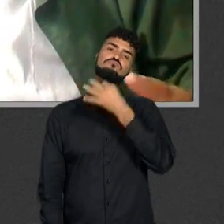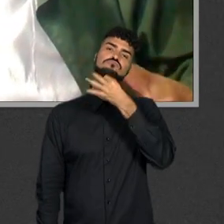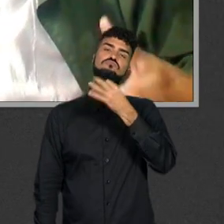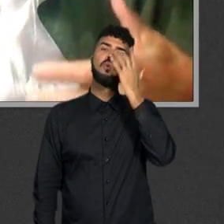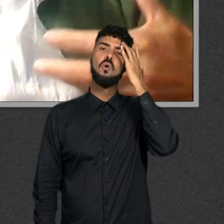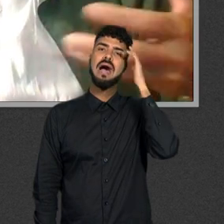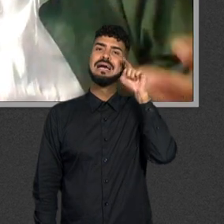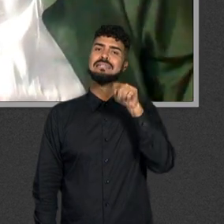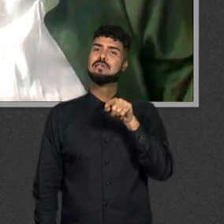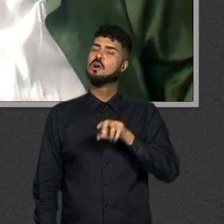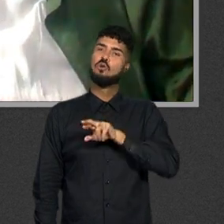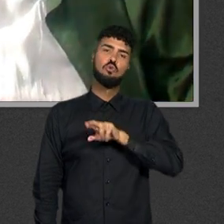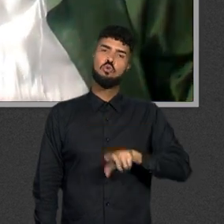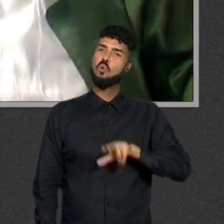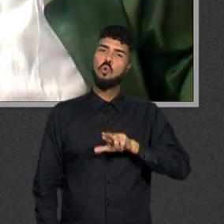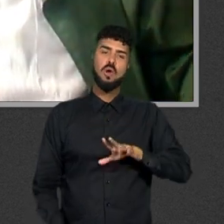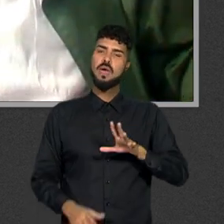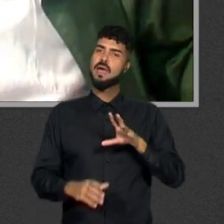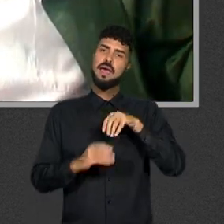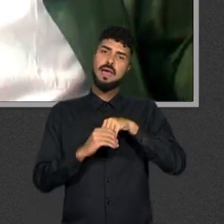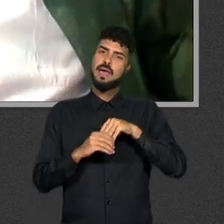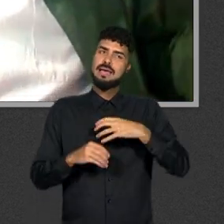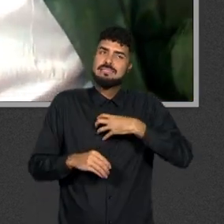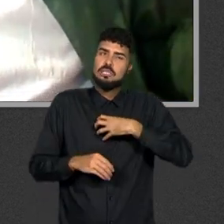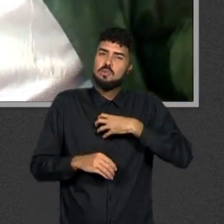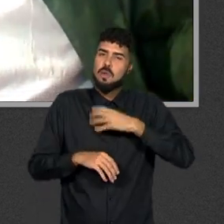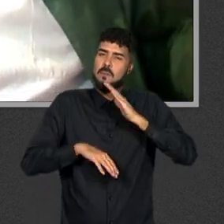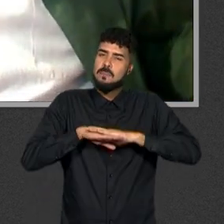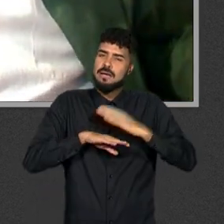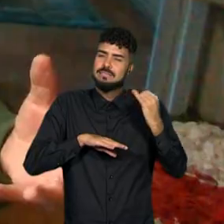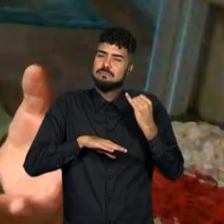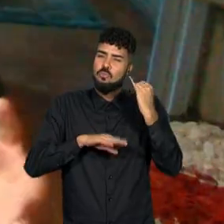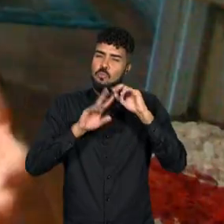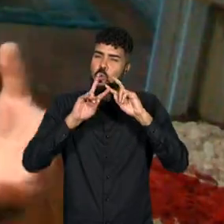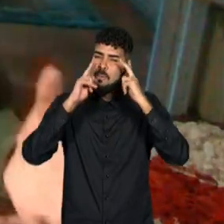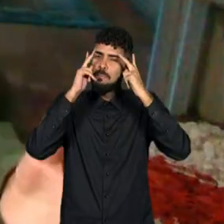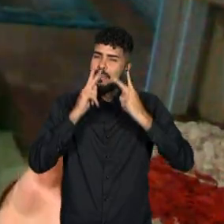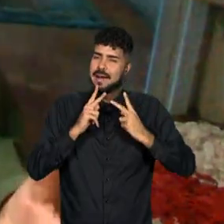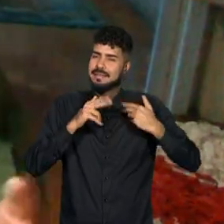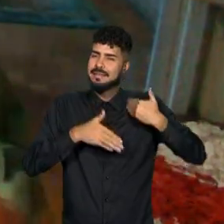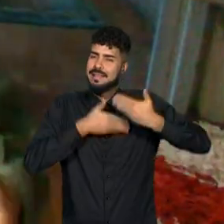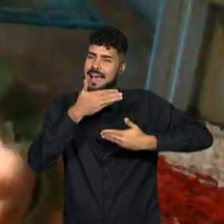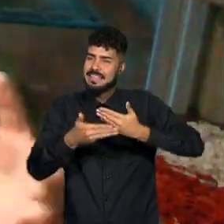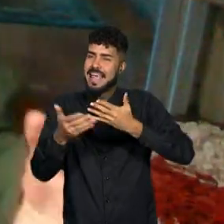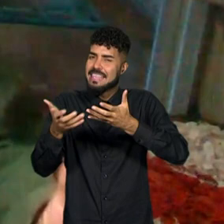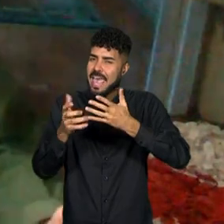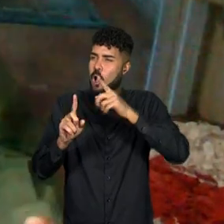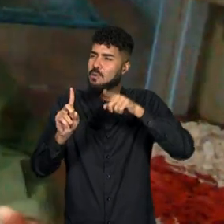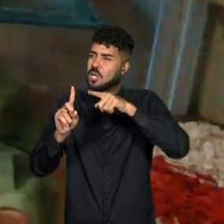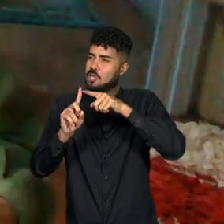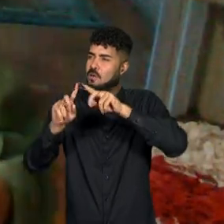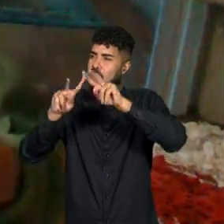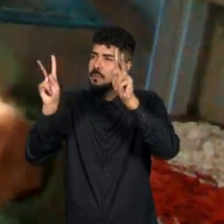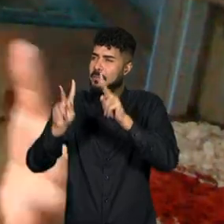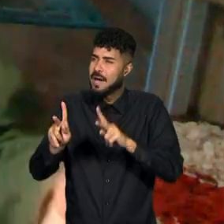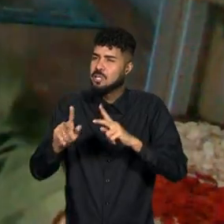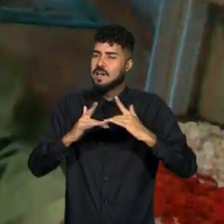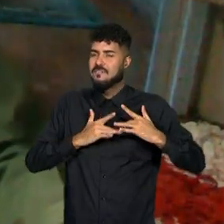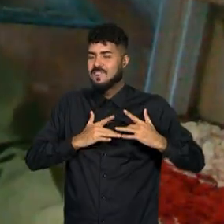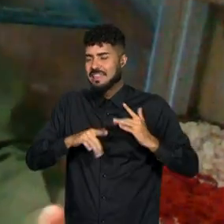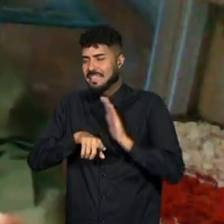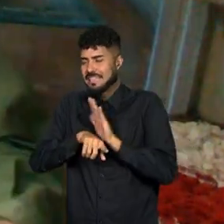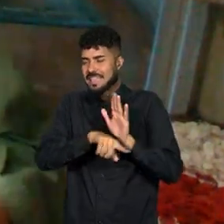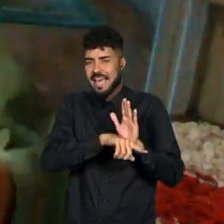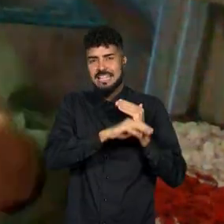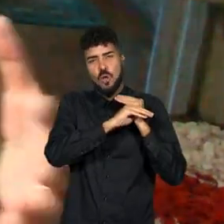isso não abriga os sentimentos mais caros da humanidade, de paz, fraternidade,